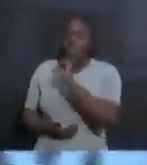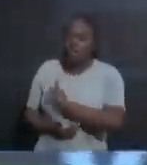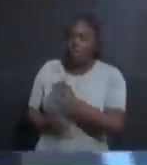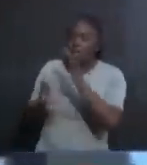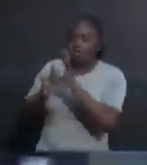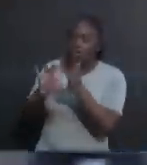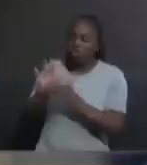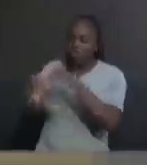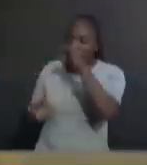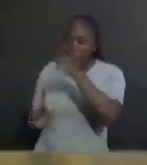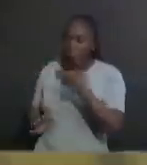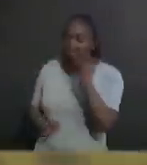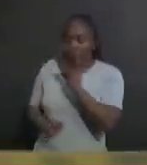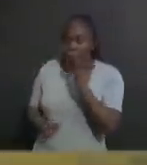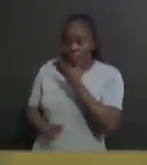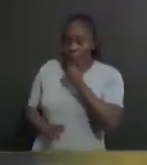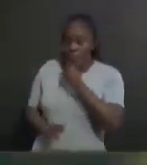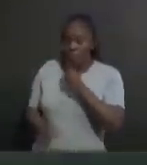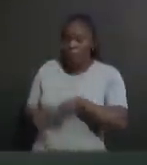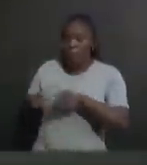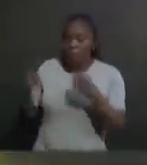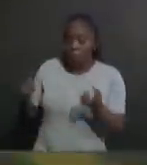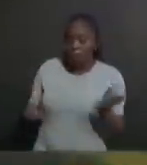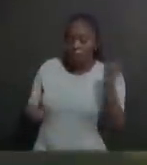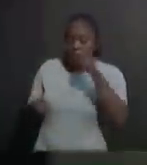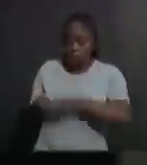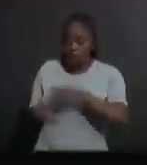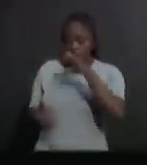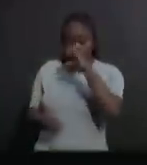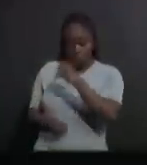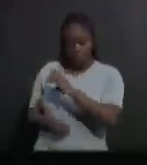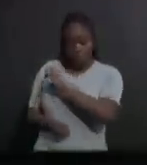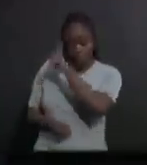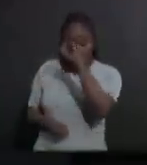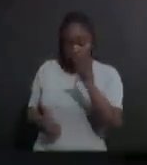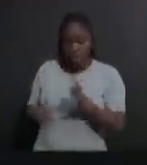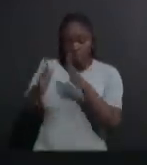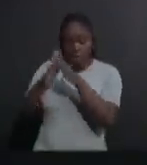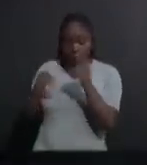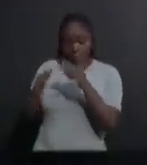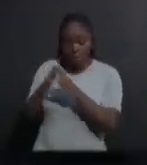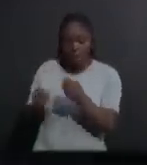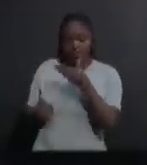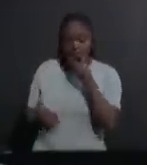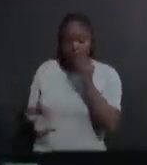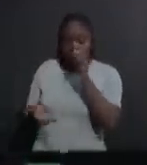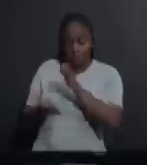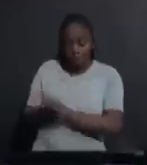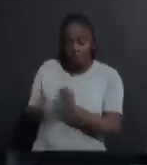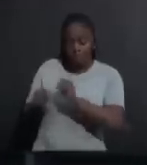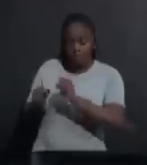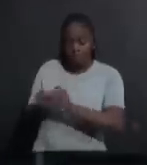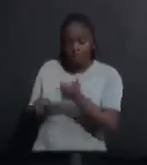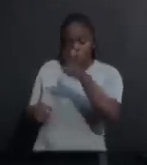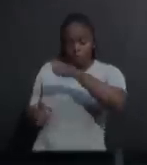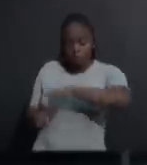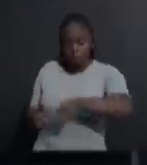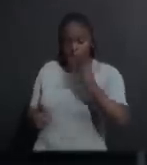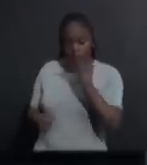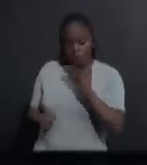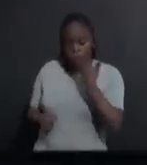doce pro menino aqui, mas eu estou indo a Anápolis daqui a 9 dias, pede o Cardoso, marido dela, faz um outro doce para mim, por